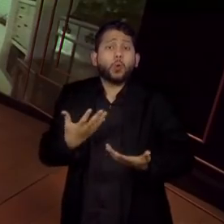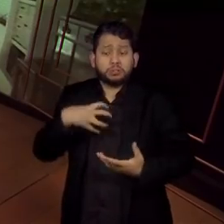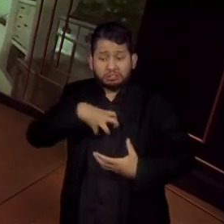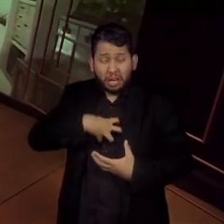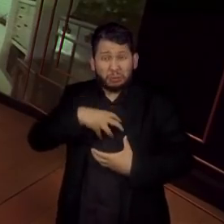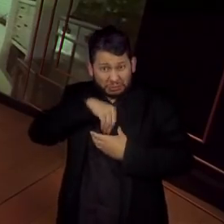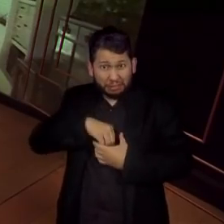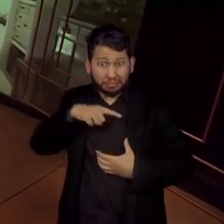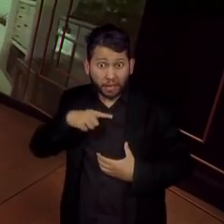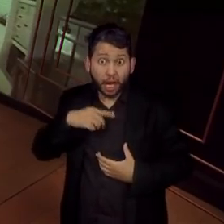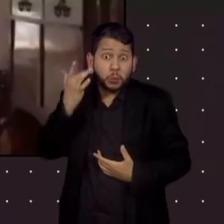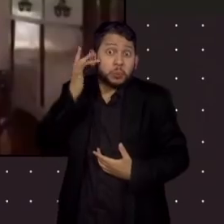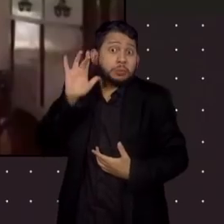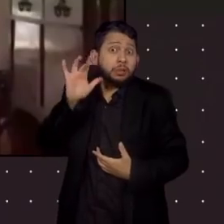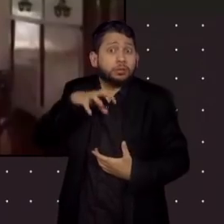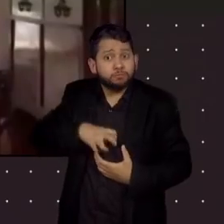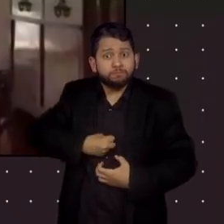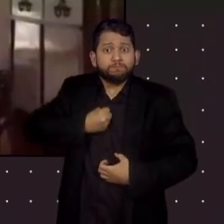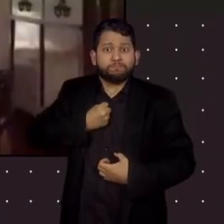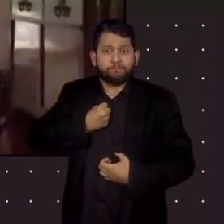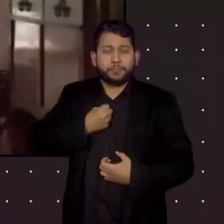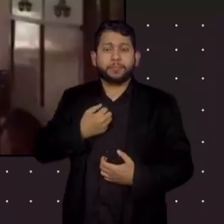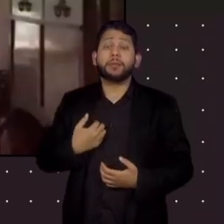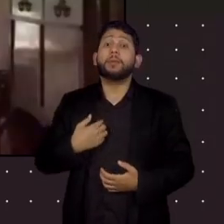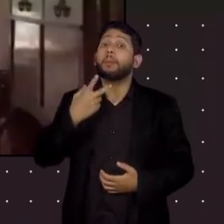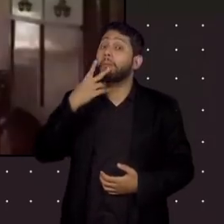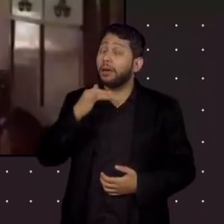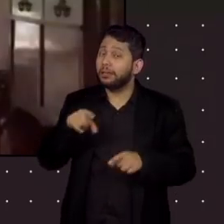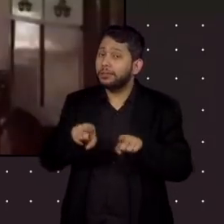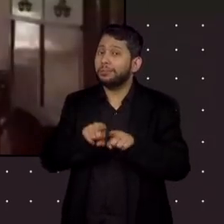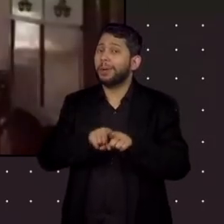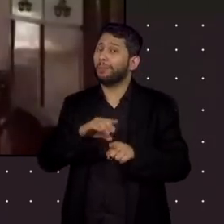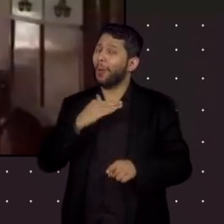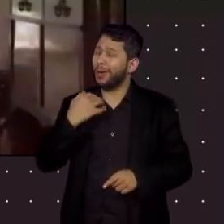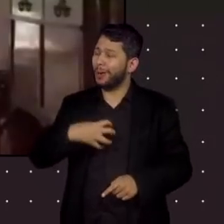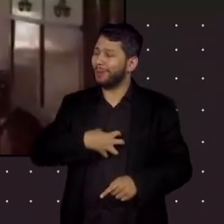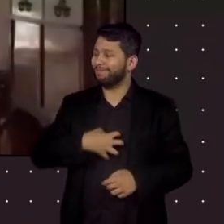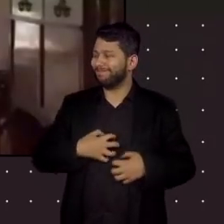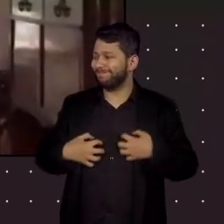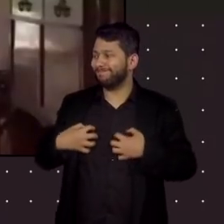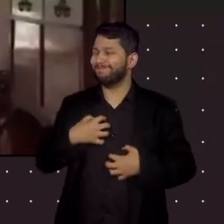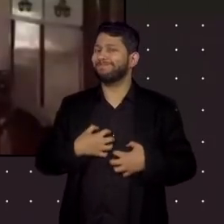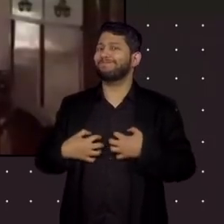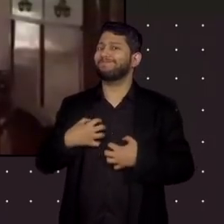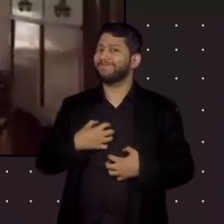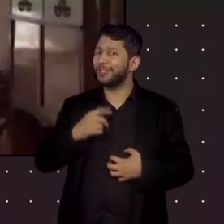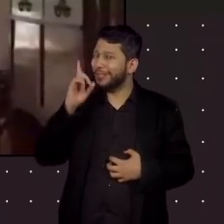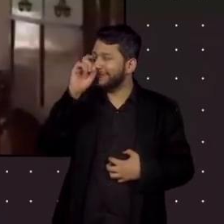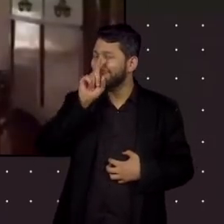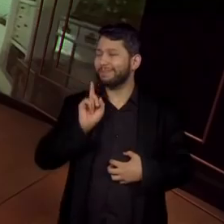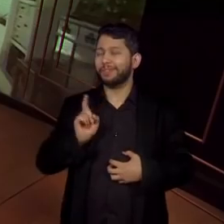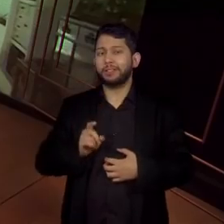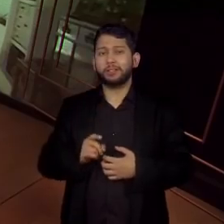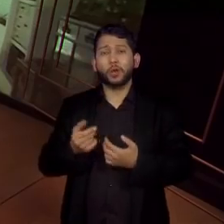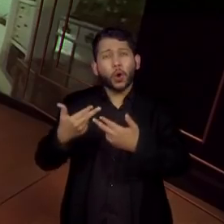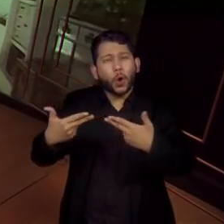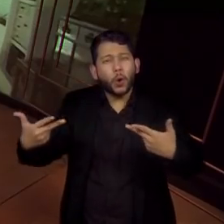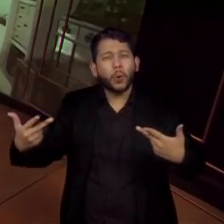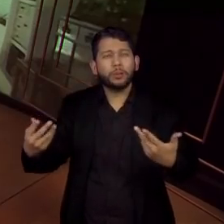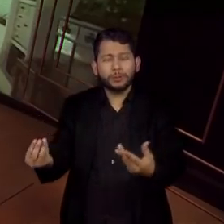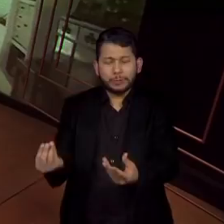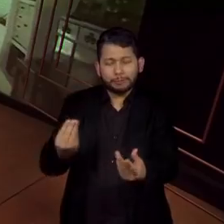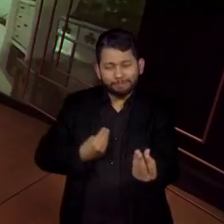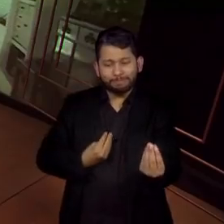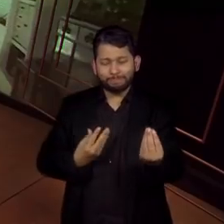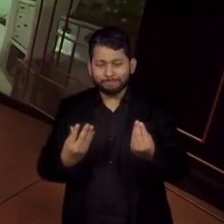né? Perdi meu pai também de uma maneira também muito difícil. E todas essas coisas foram fortalecendo